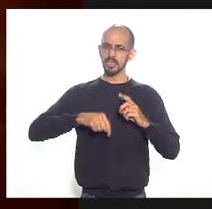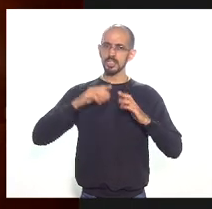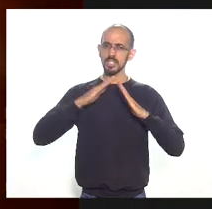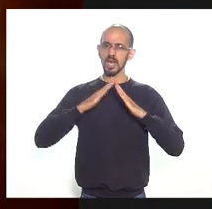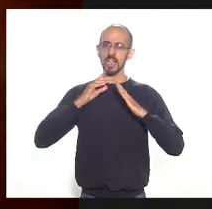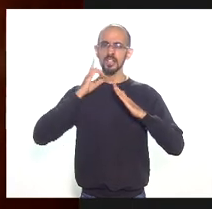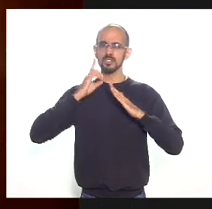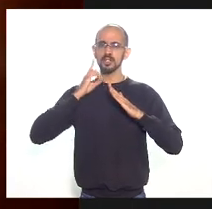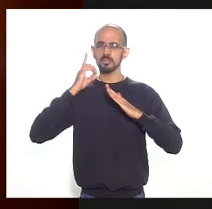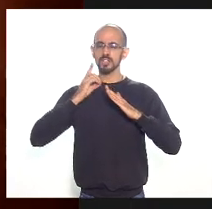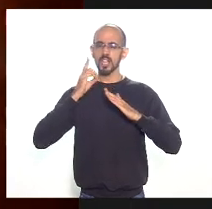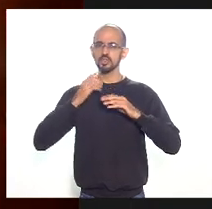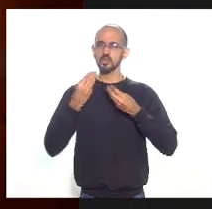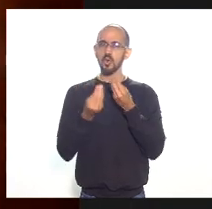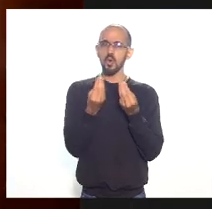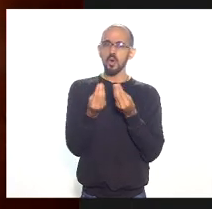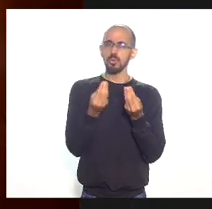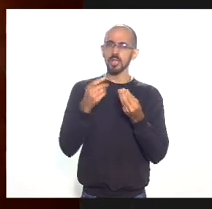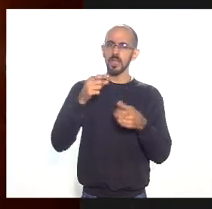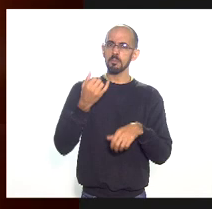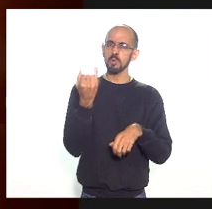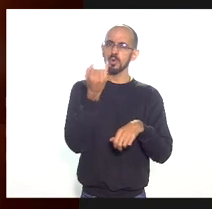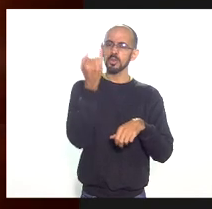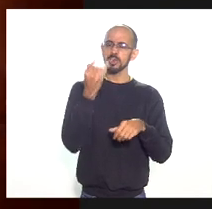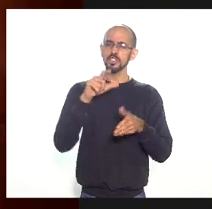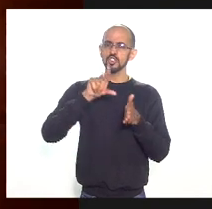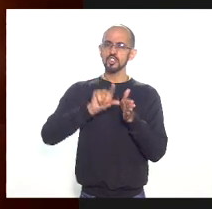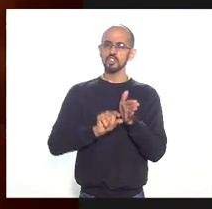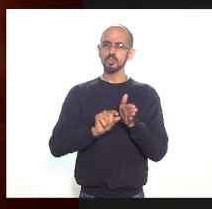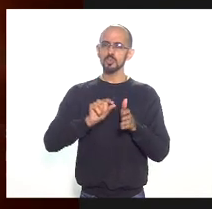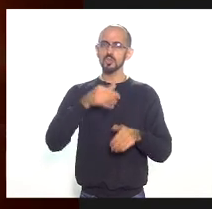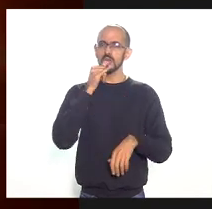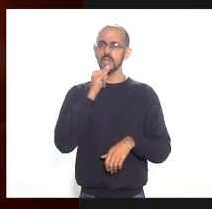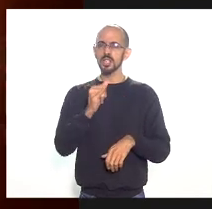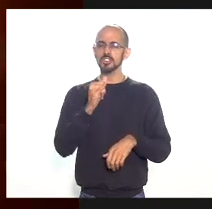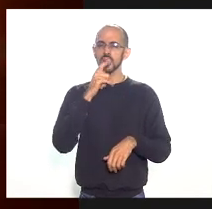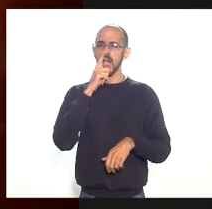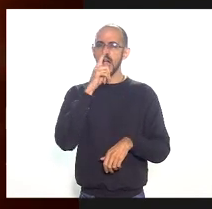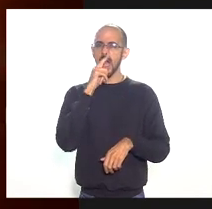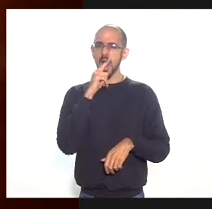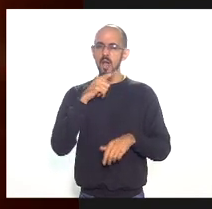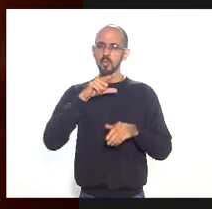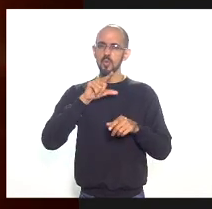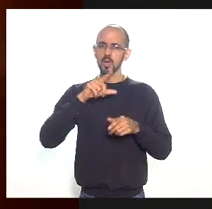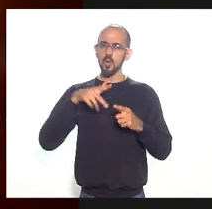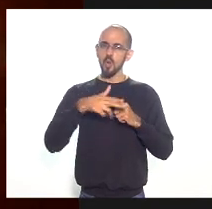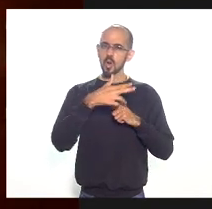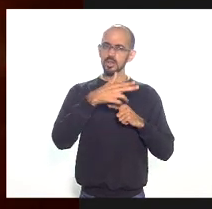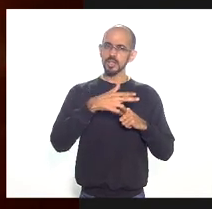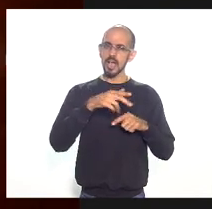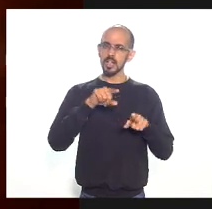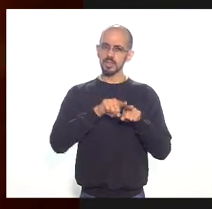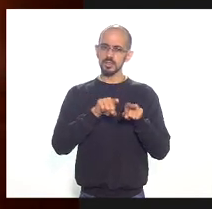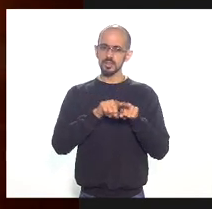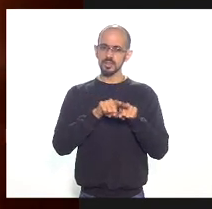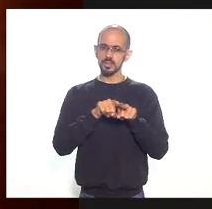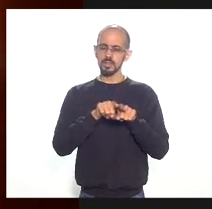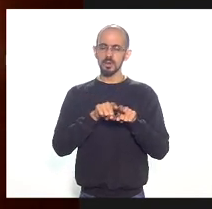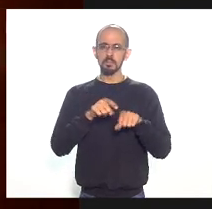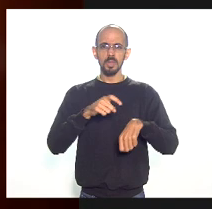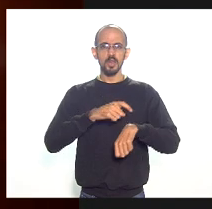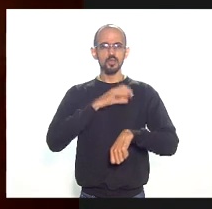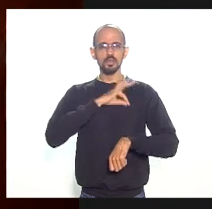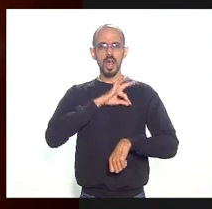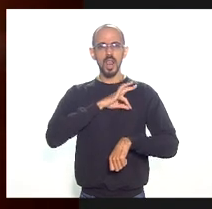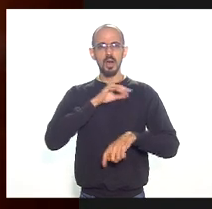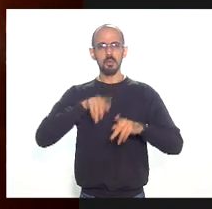inviabilizar, por exemplo, o corte de luz, o corte de água, o corte de salário para a população e, nesse momento,